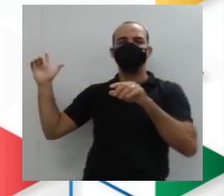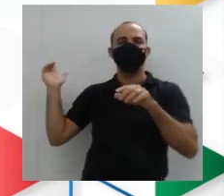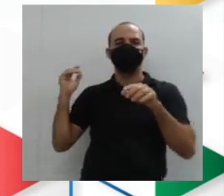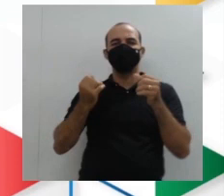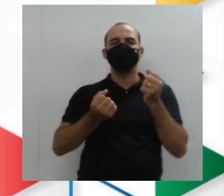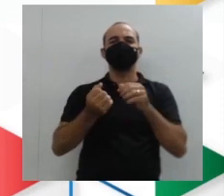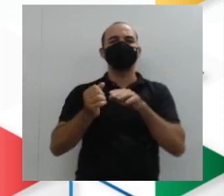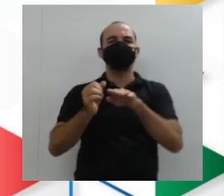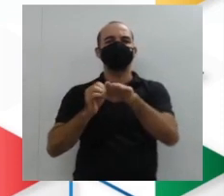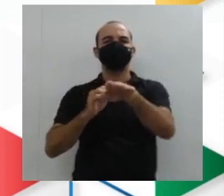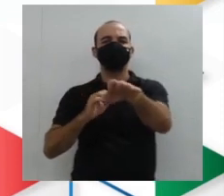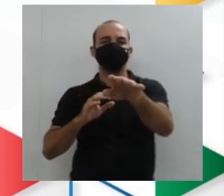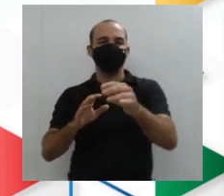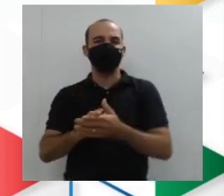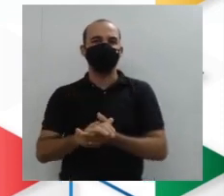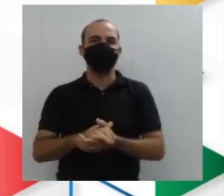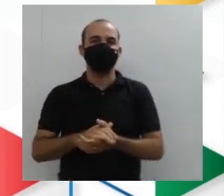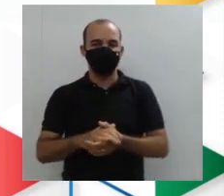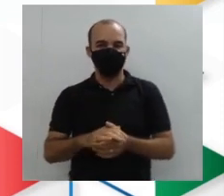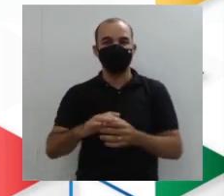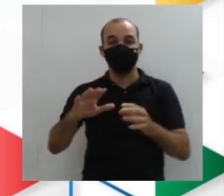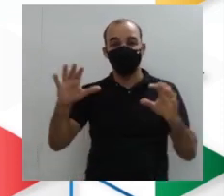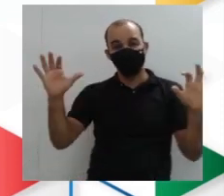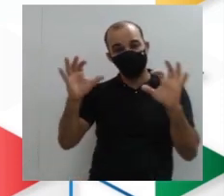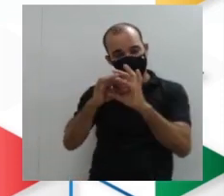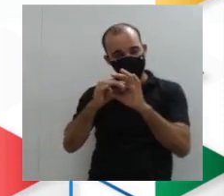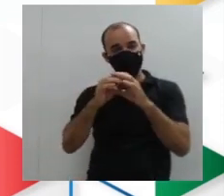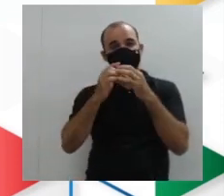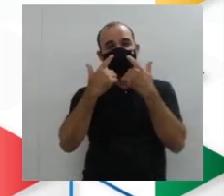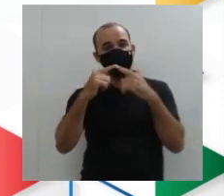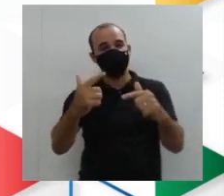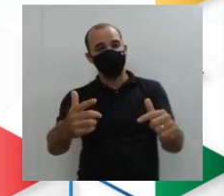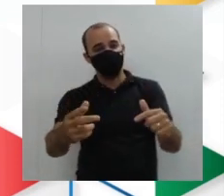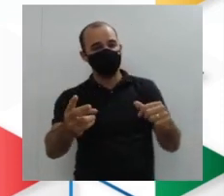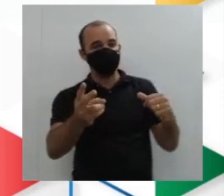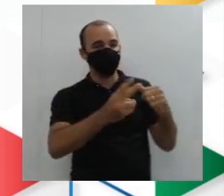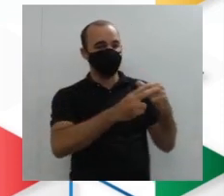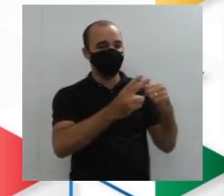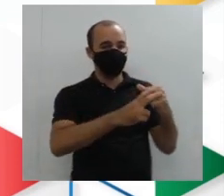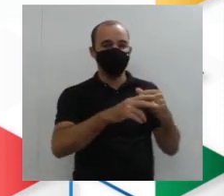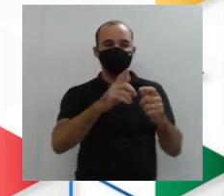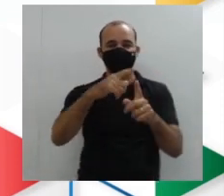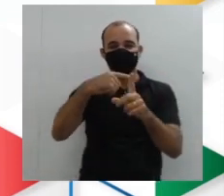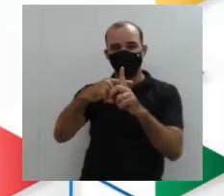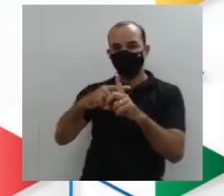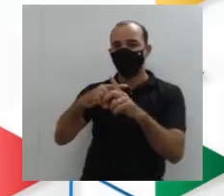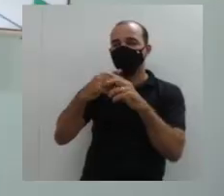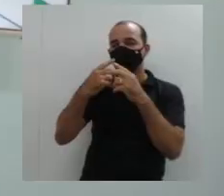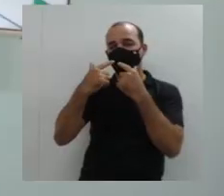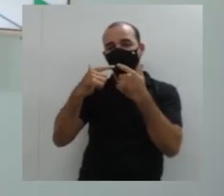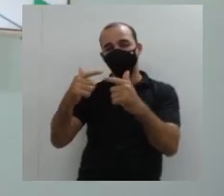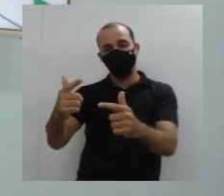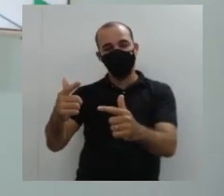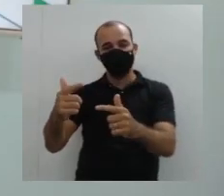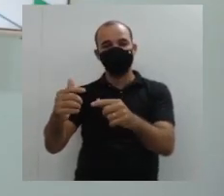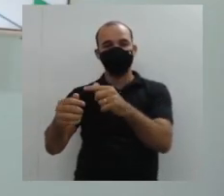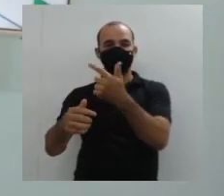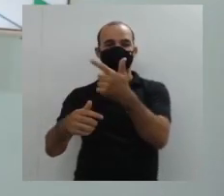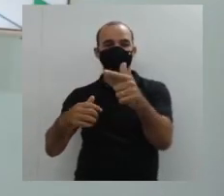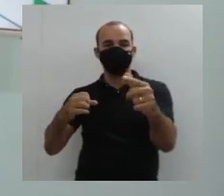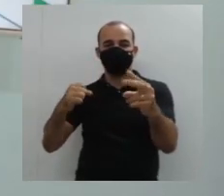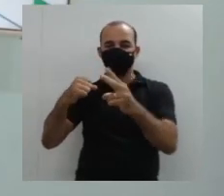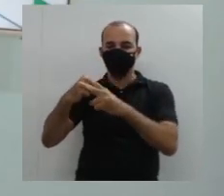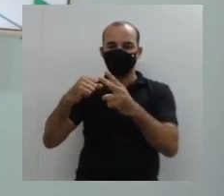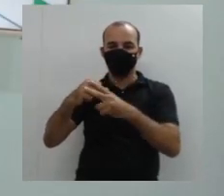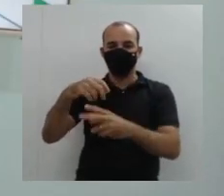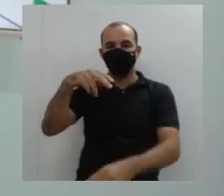aí, juntos, estão o quê? Buscando persuadir o receptor, aquele